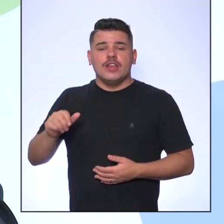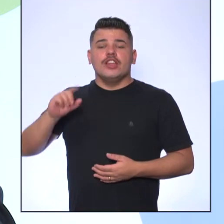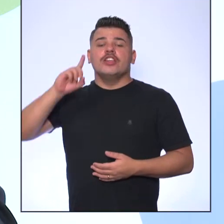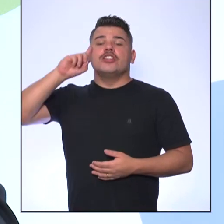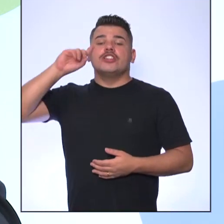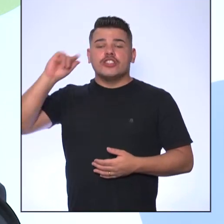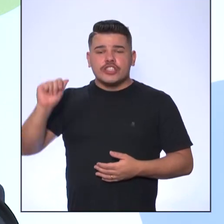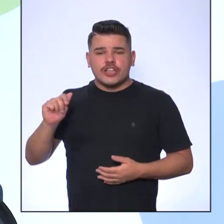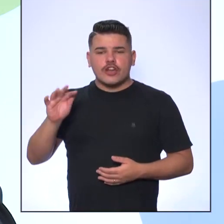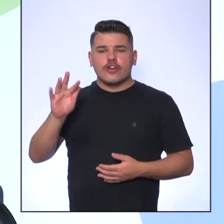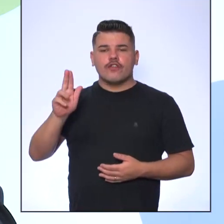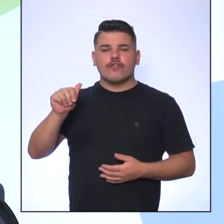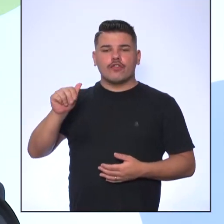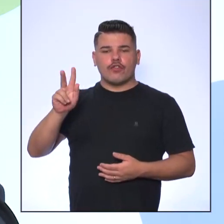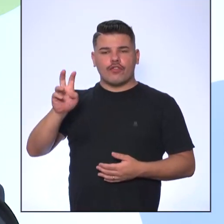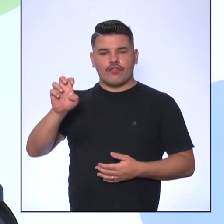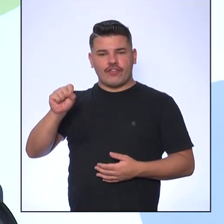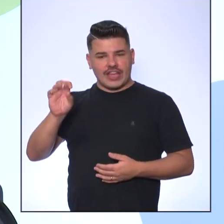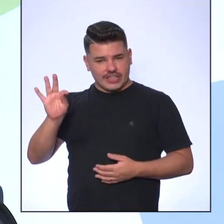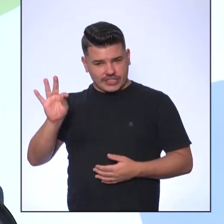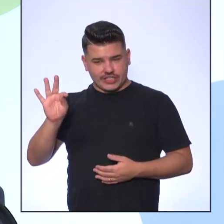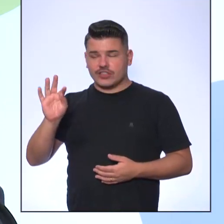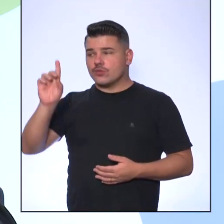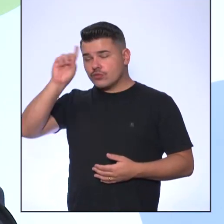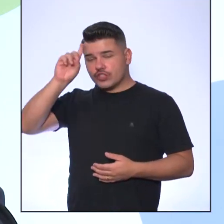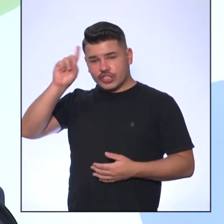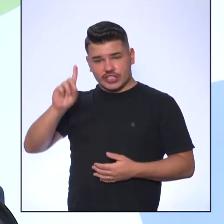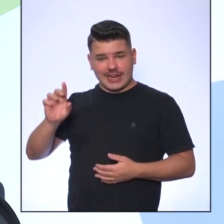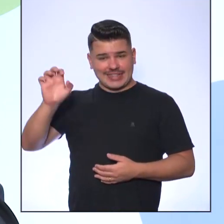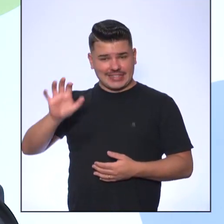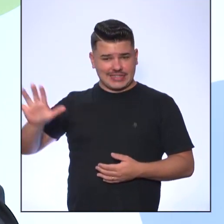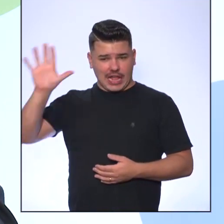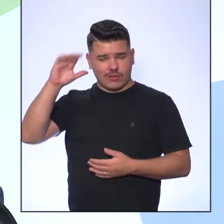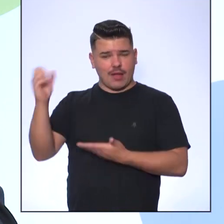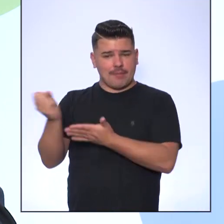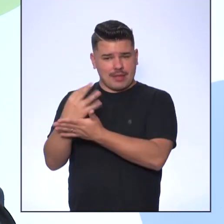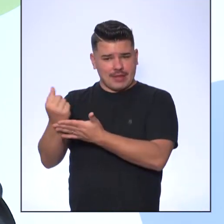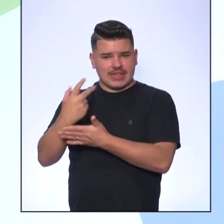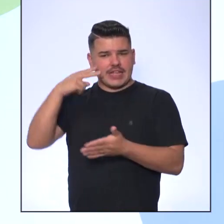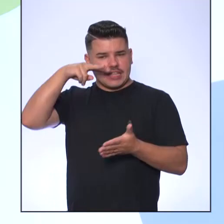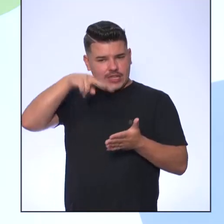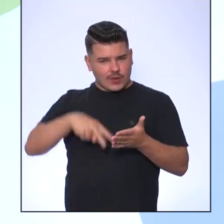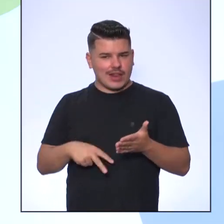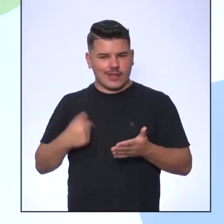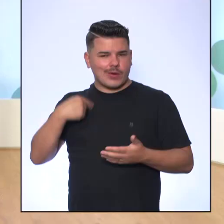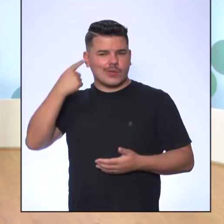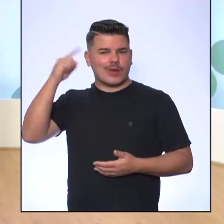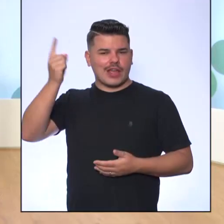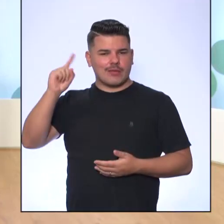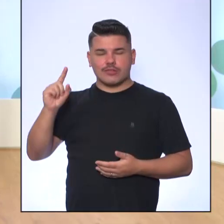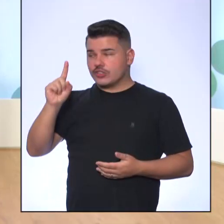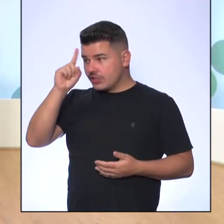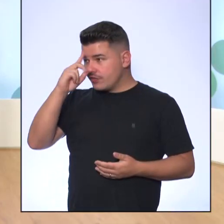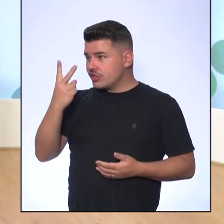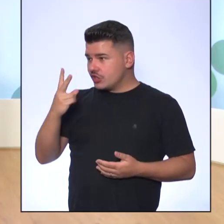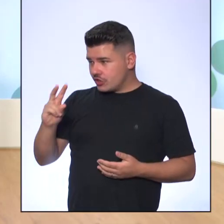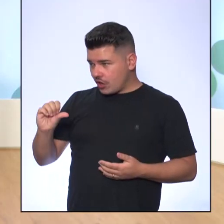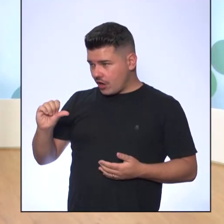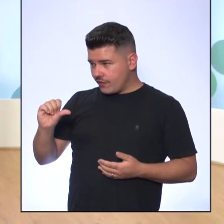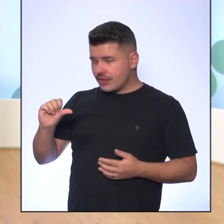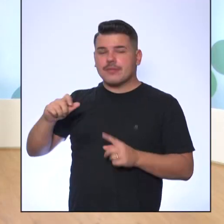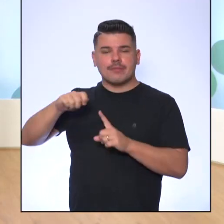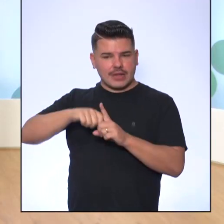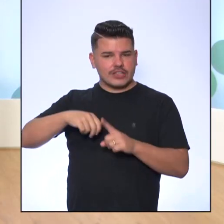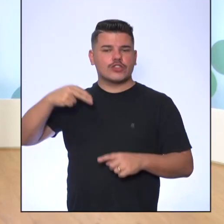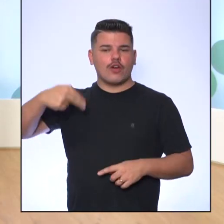da FUVEST? Me passa aqui os dos estaduais, por favor, que eu já leio aqui, que eu não me recordo. 29 de novembro. 29 de novembro.